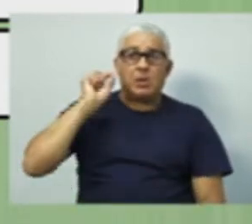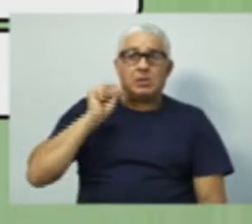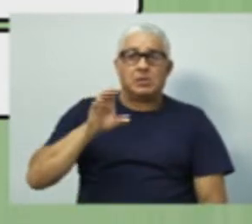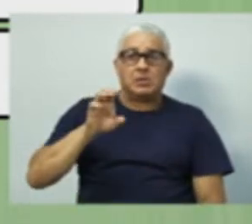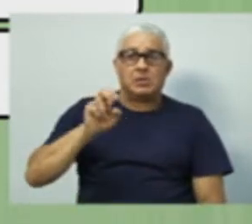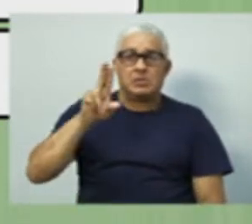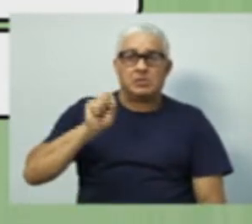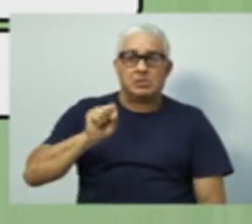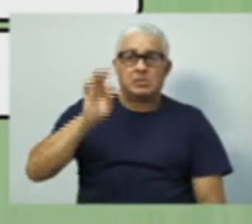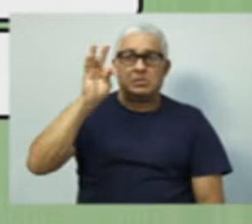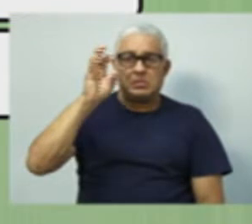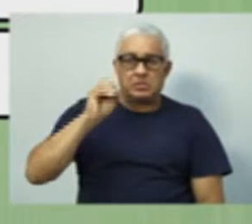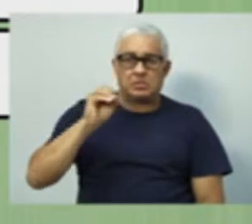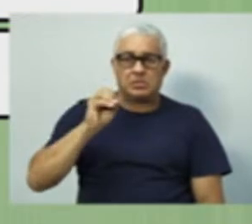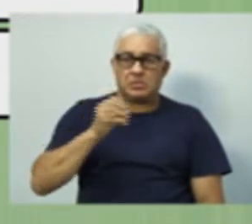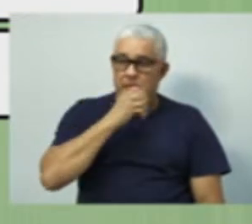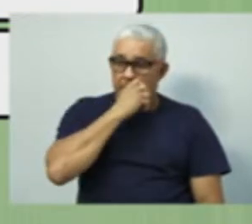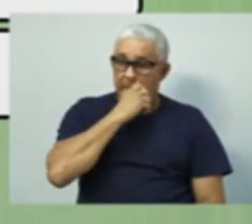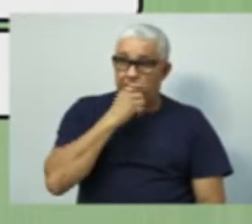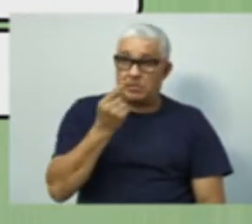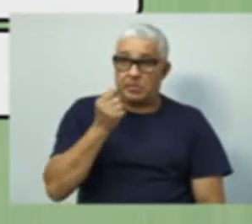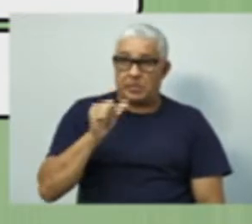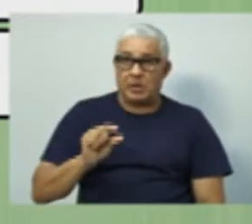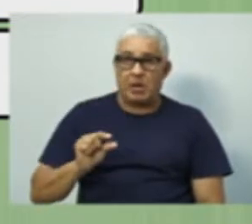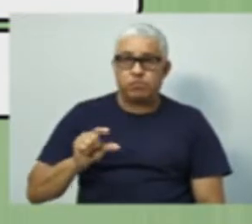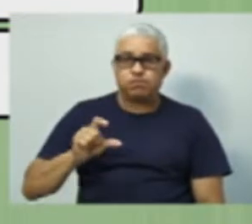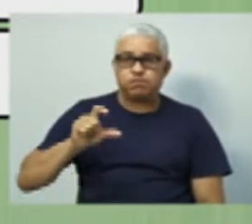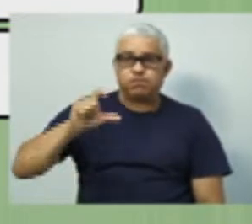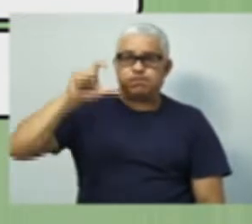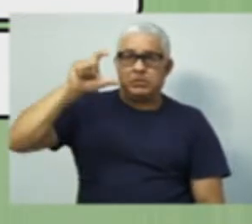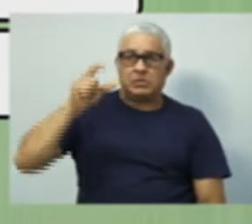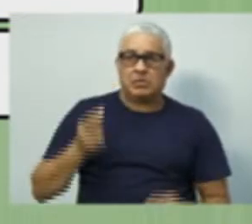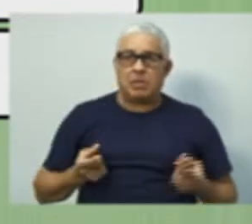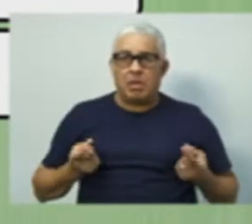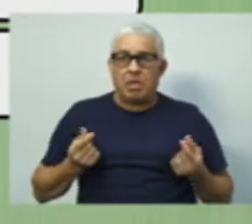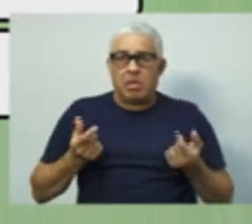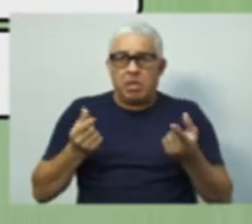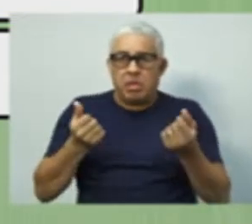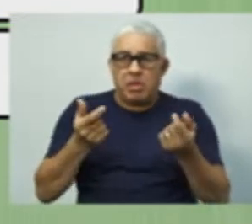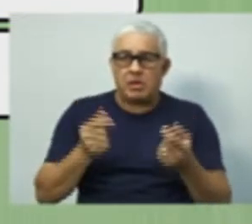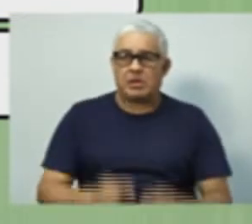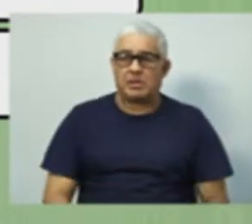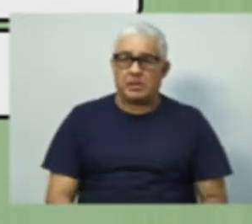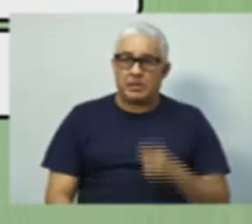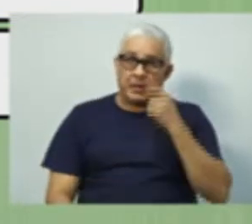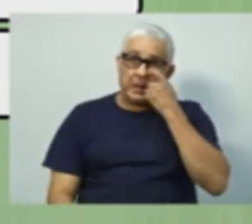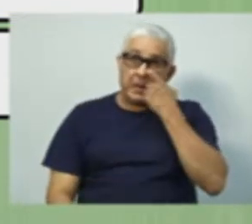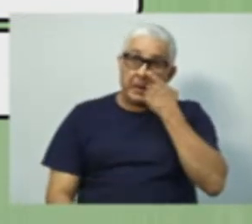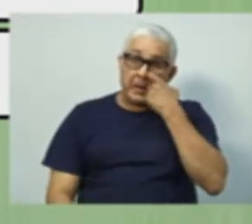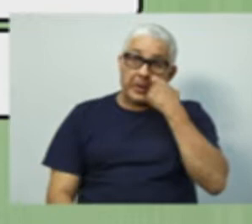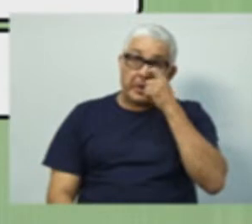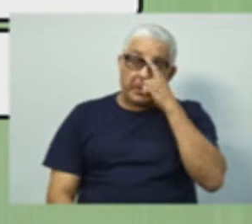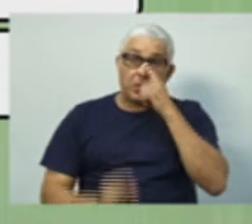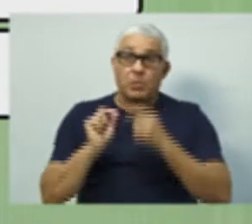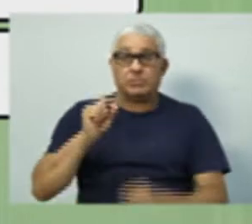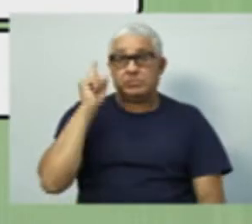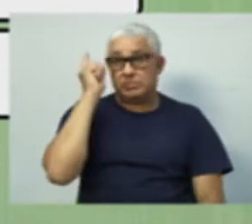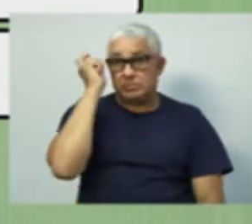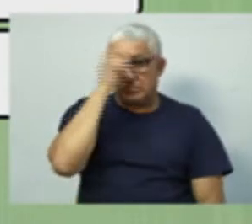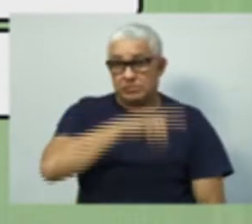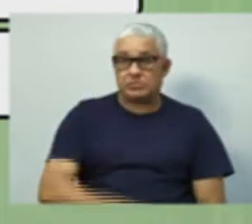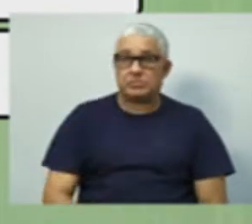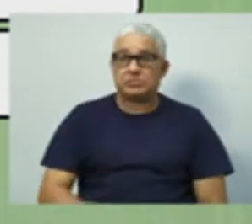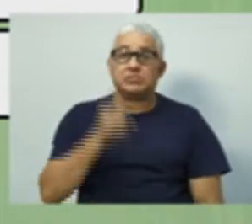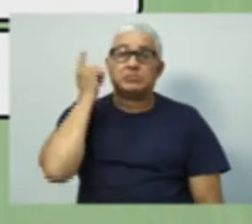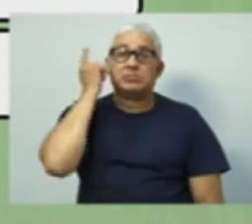Custo. Aumentou o custo, ele vai o quê? Dificultar o